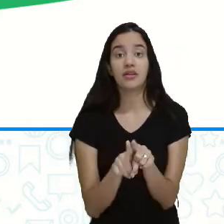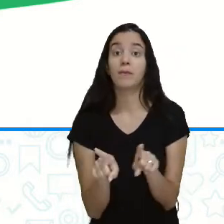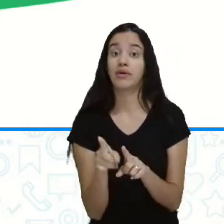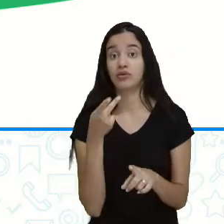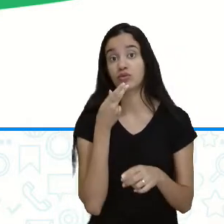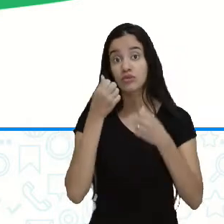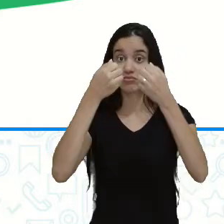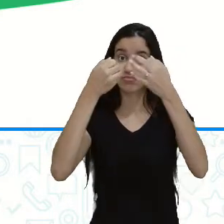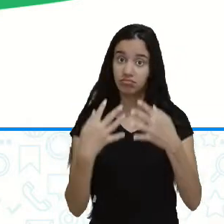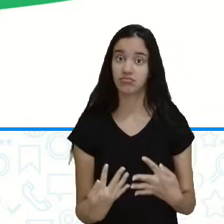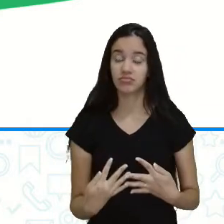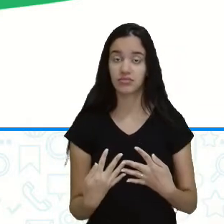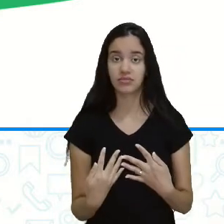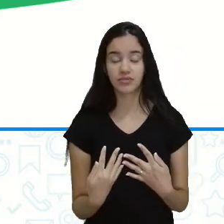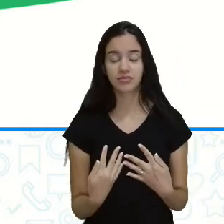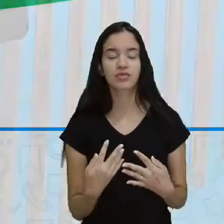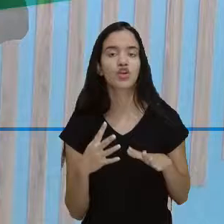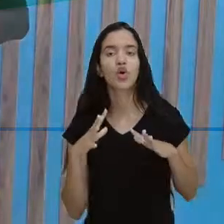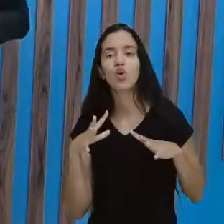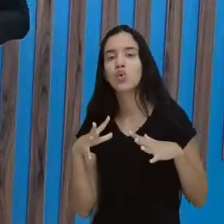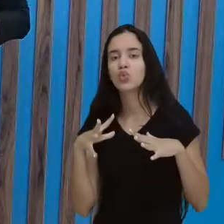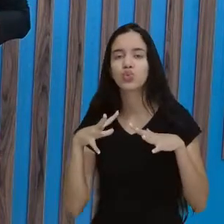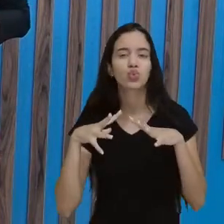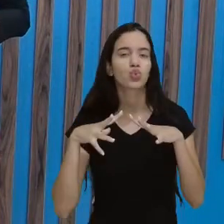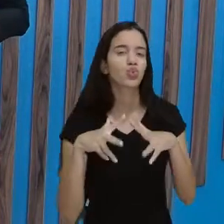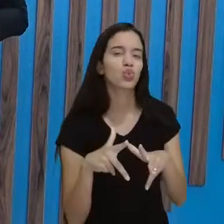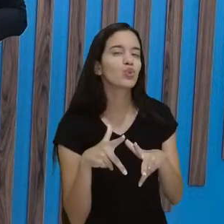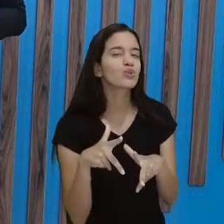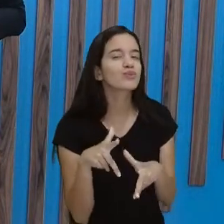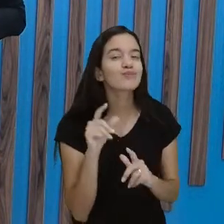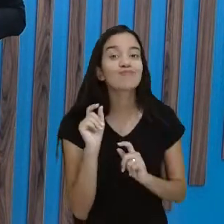eu falei, todos eles,